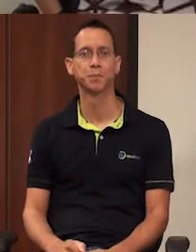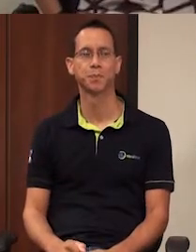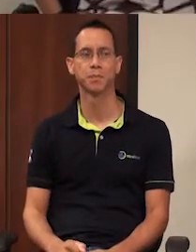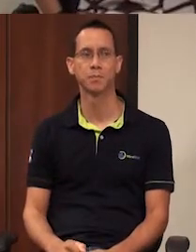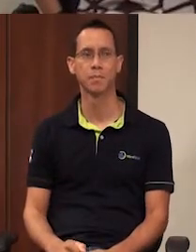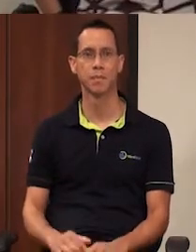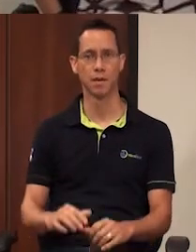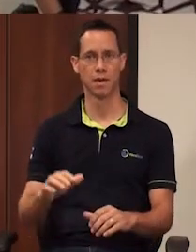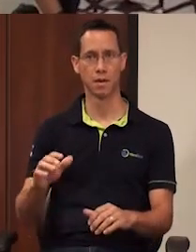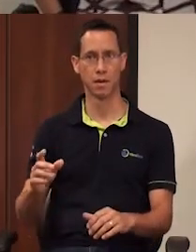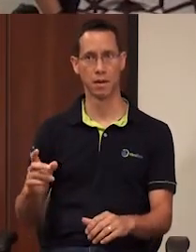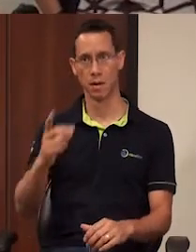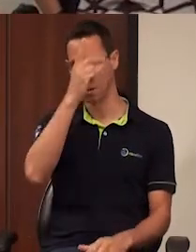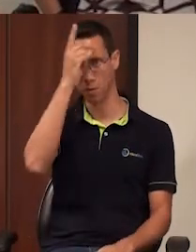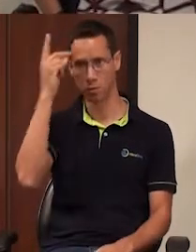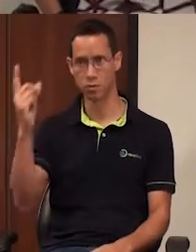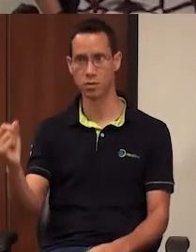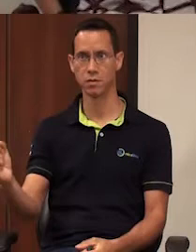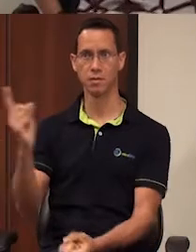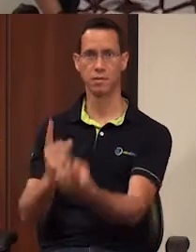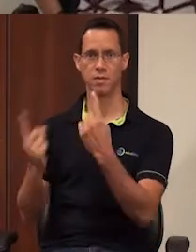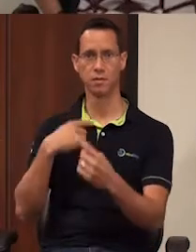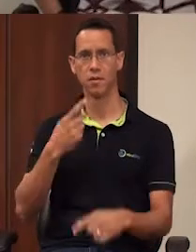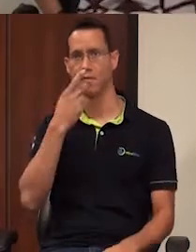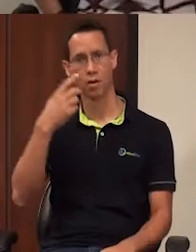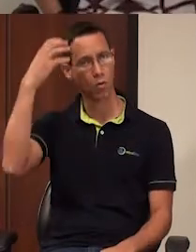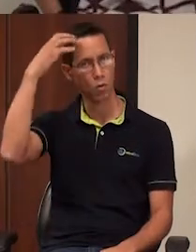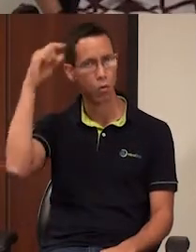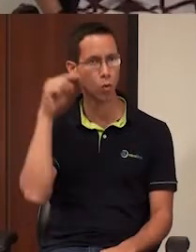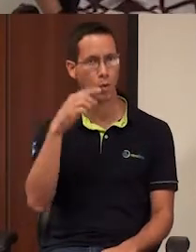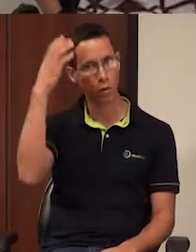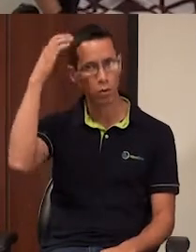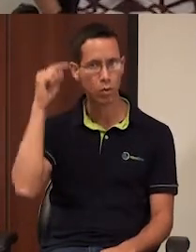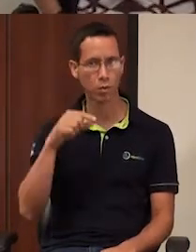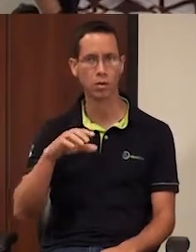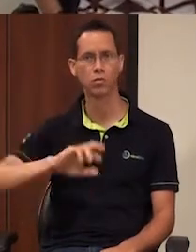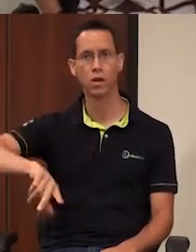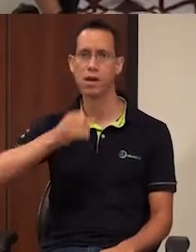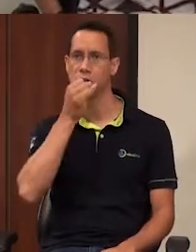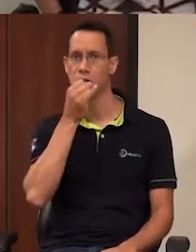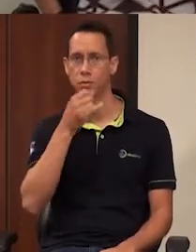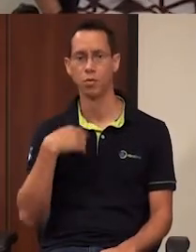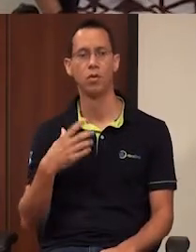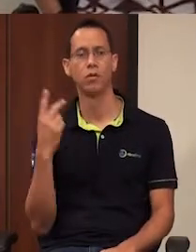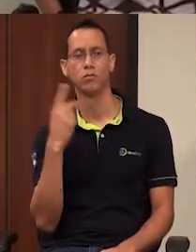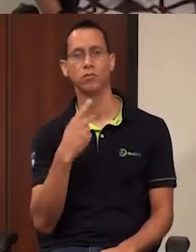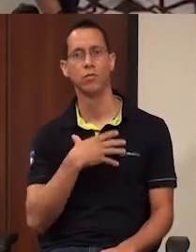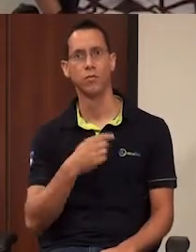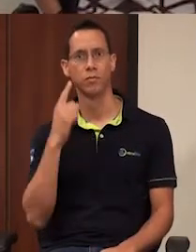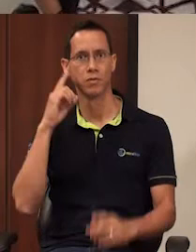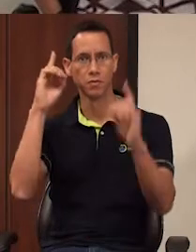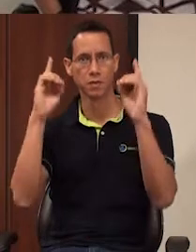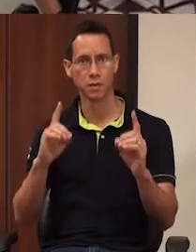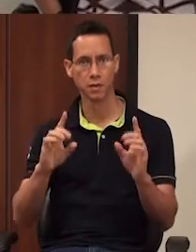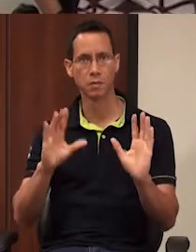As pessoas chegam pra gente cheia de culpando, às vezes não culpando propriamente por você ter tido um filho com deficiência, mas culpando